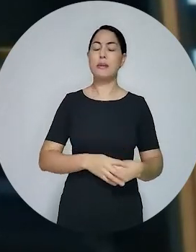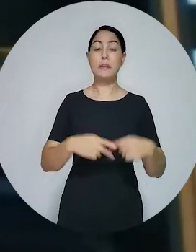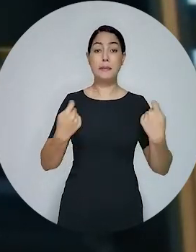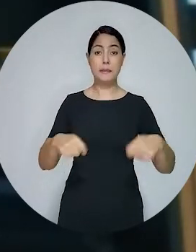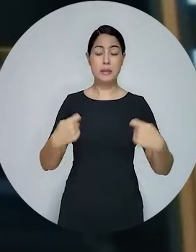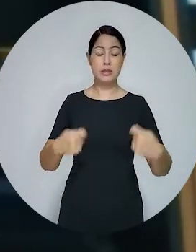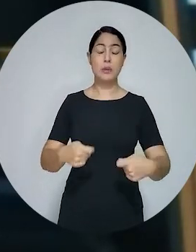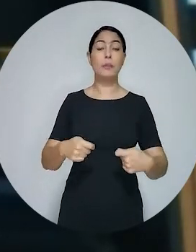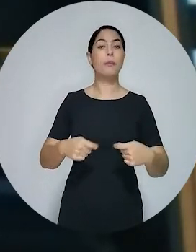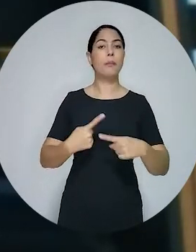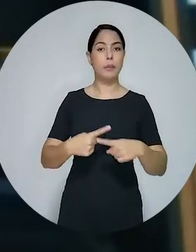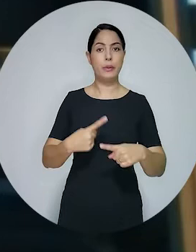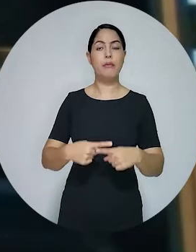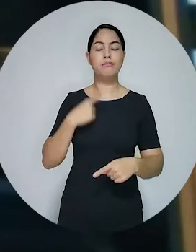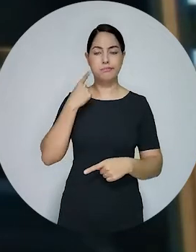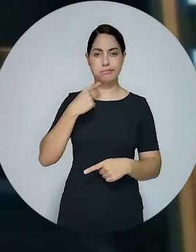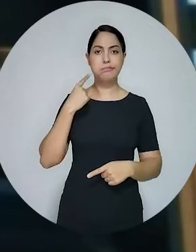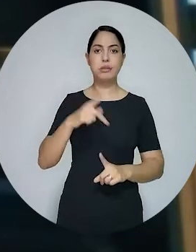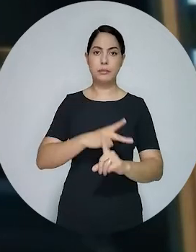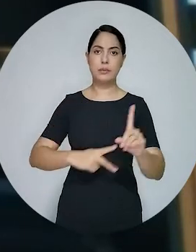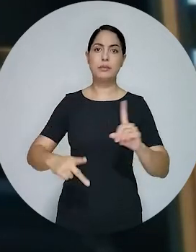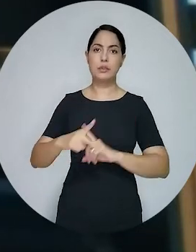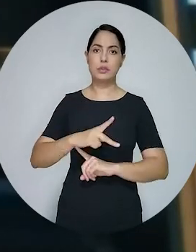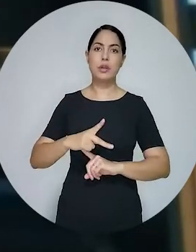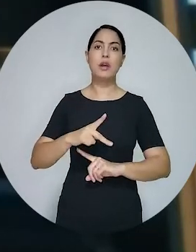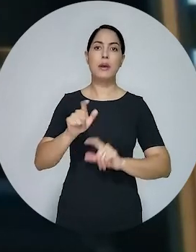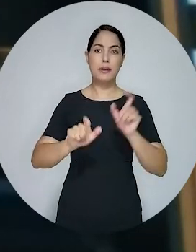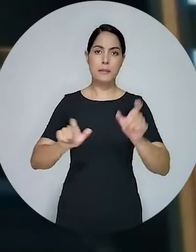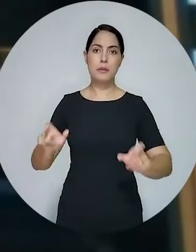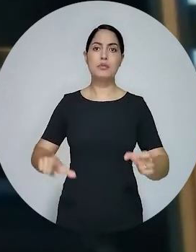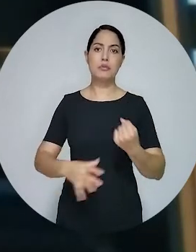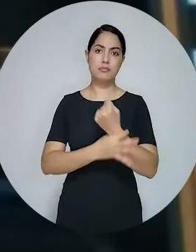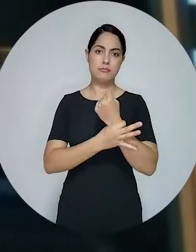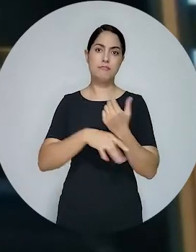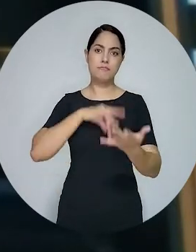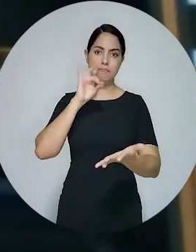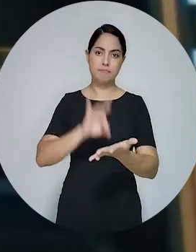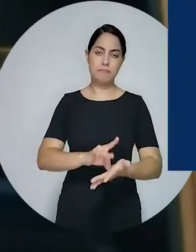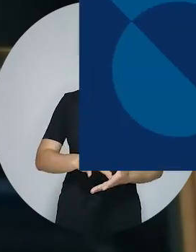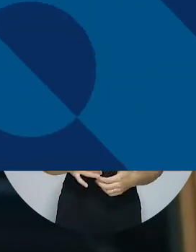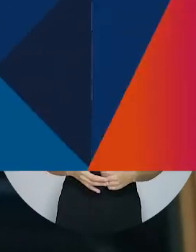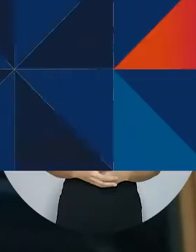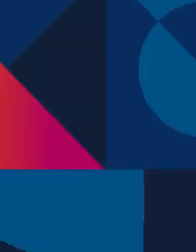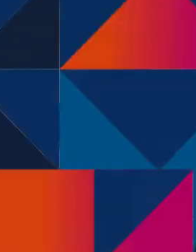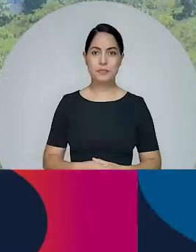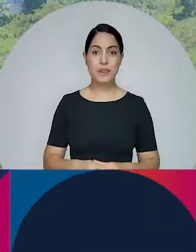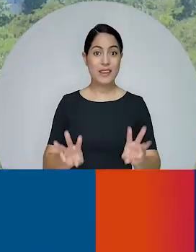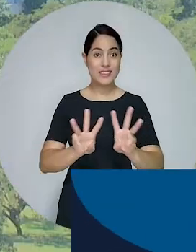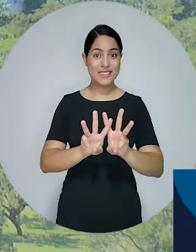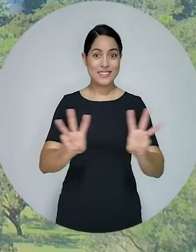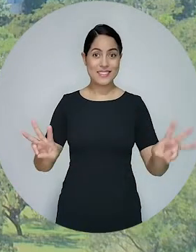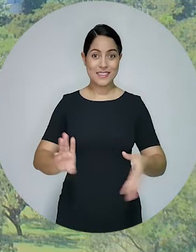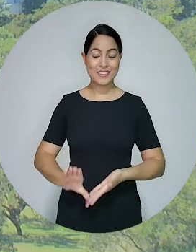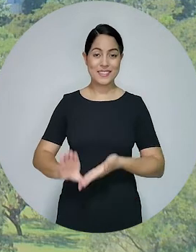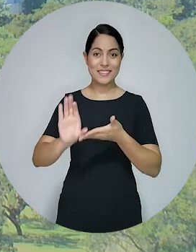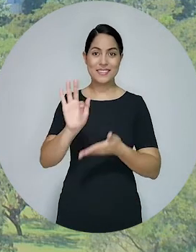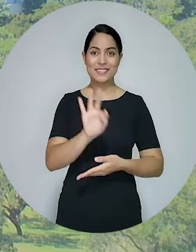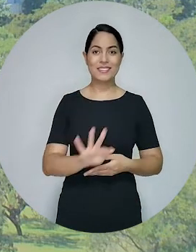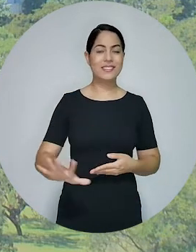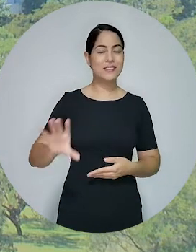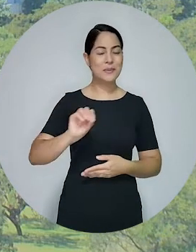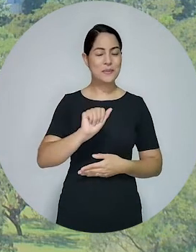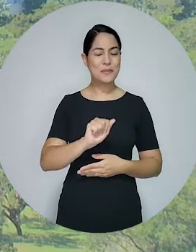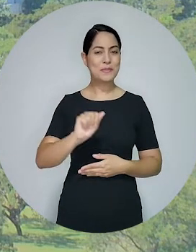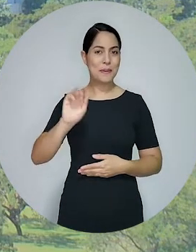aí esses sistemas disponíveis para a advocacia previdenciária e, por consequência, para todos os seus segurados. No site do